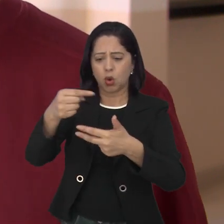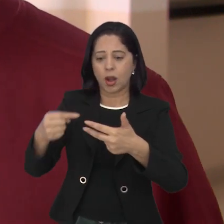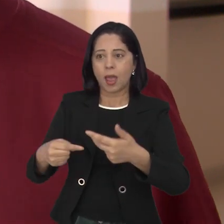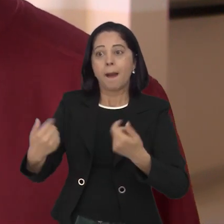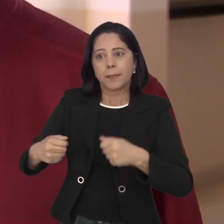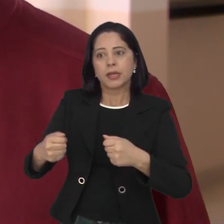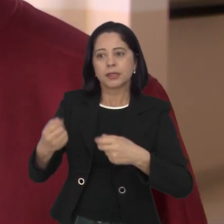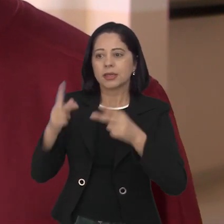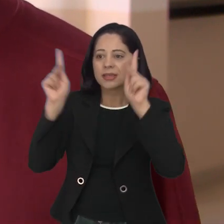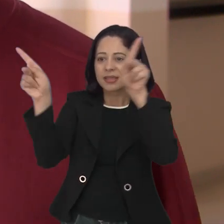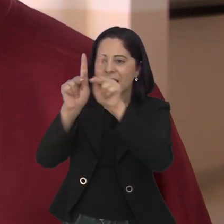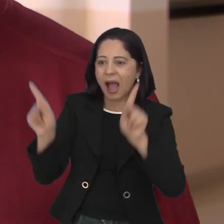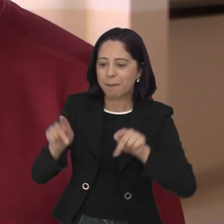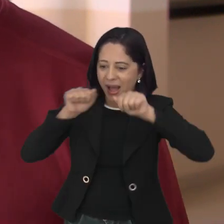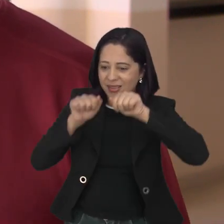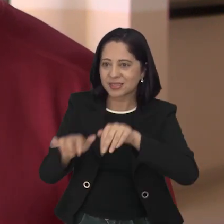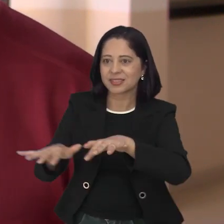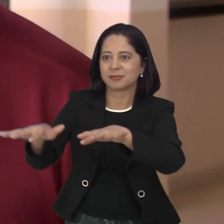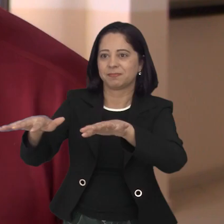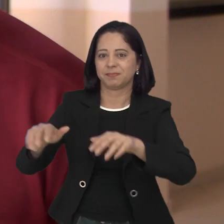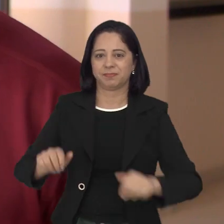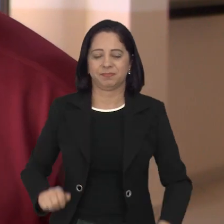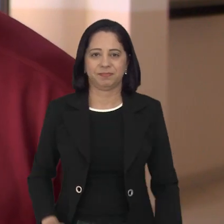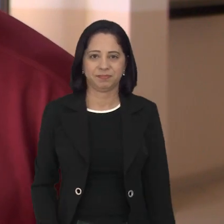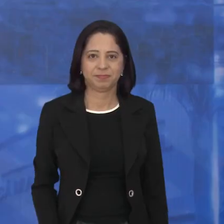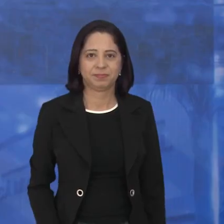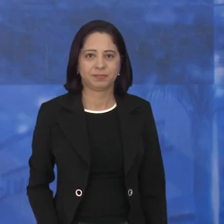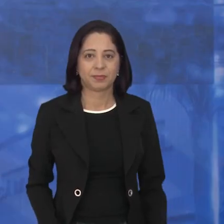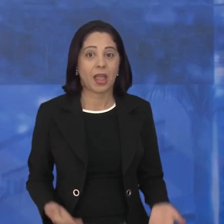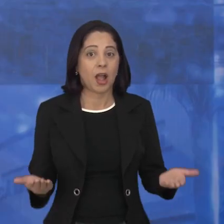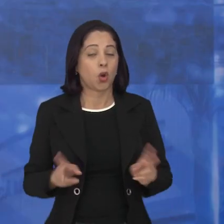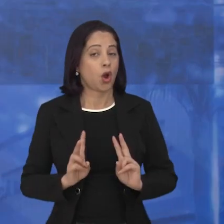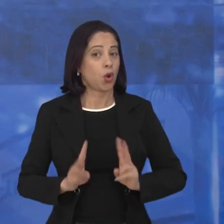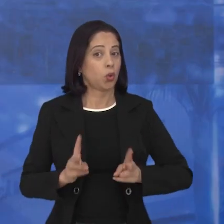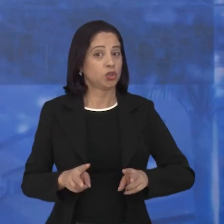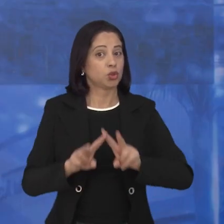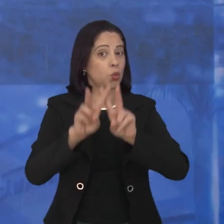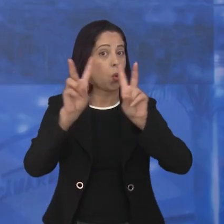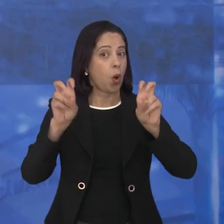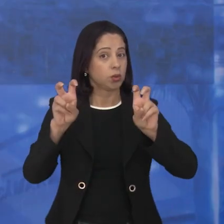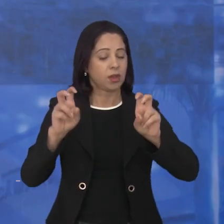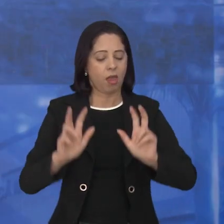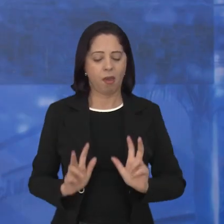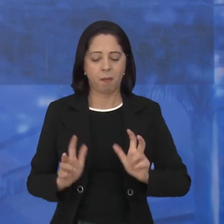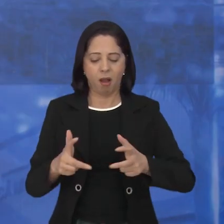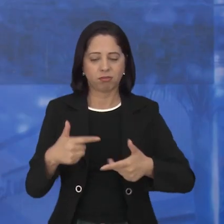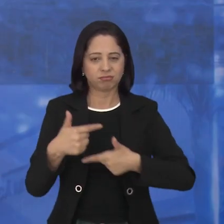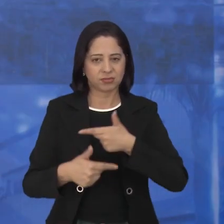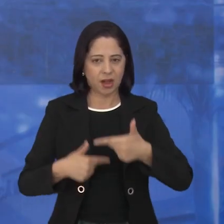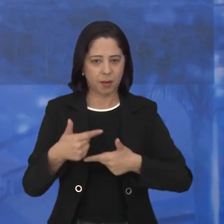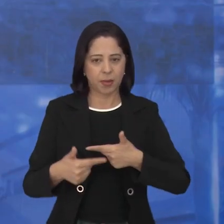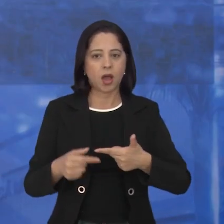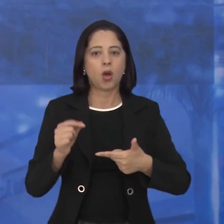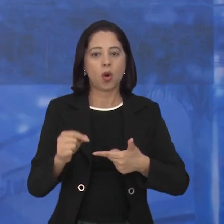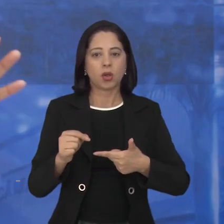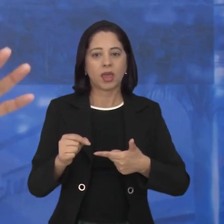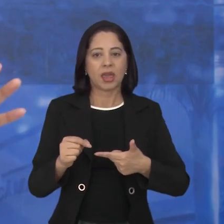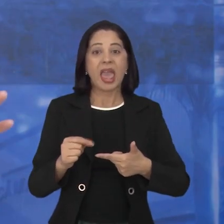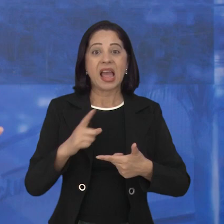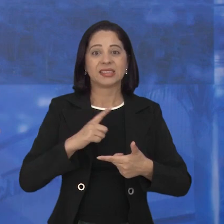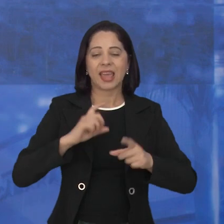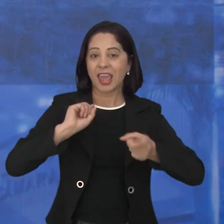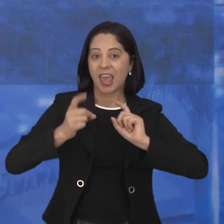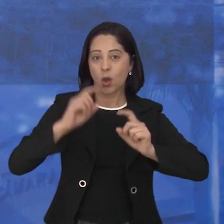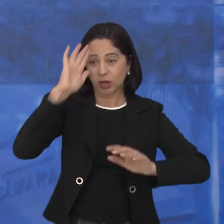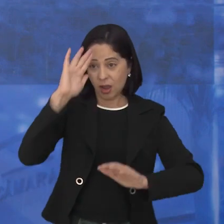como Câmara Municipal nós temos que cumprir esse papel também e a gente continua falando sobre o trabalho da Câmara Municipal que realiza as